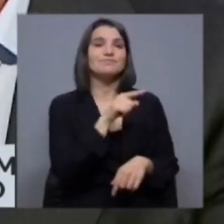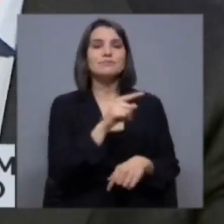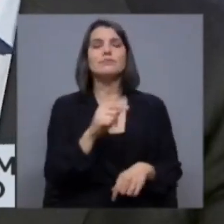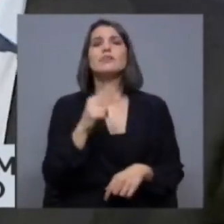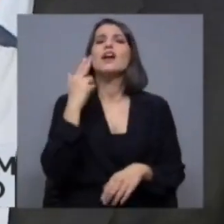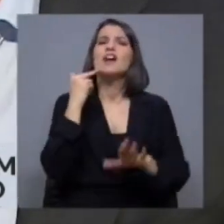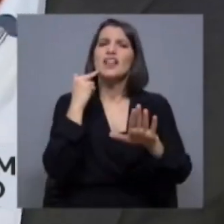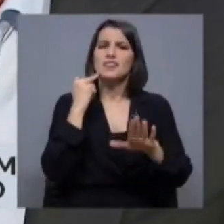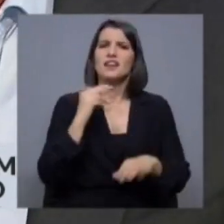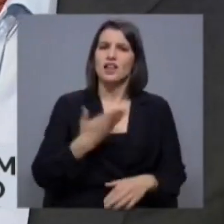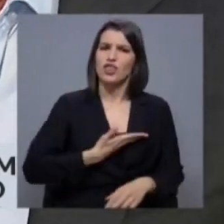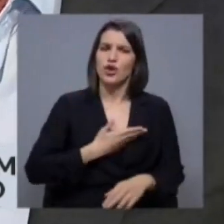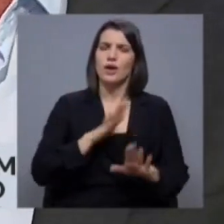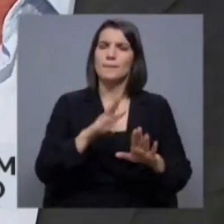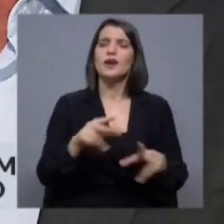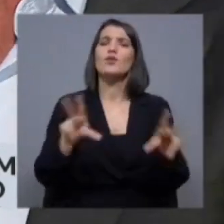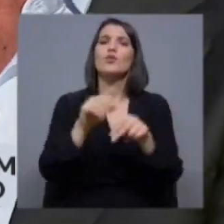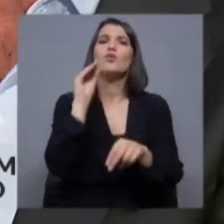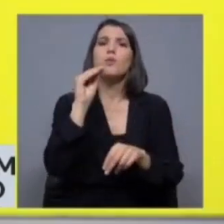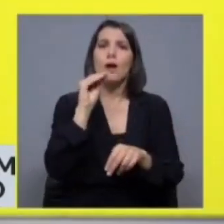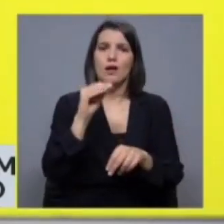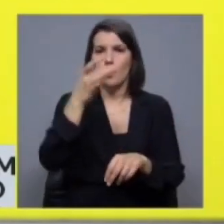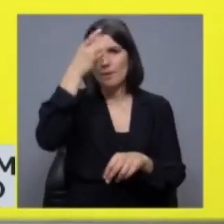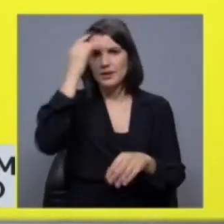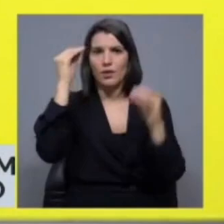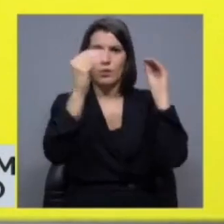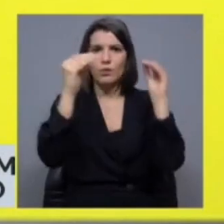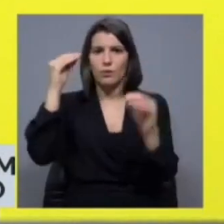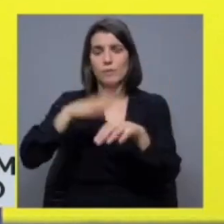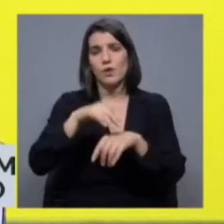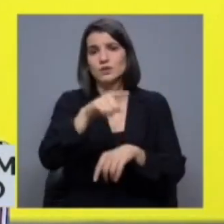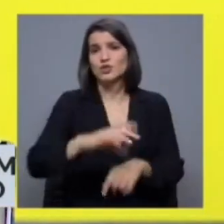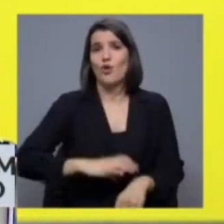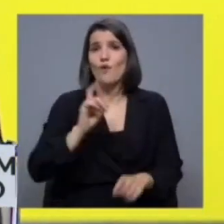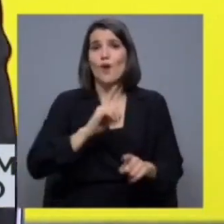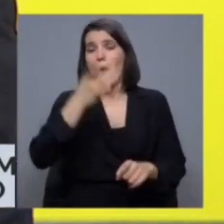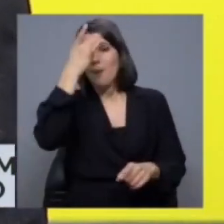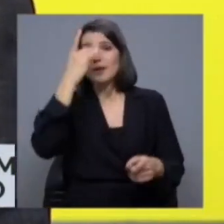que mudaram não foi por isso que